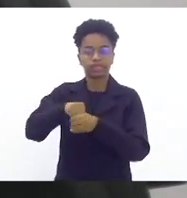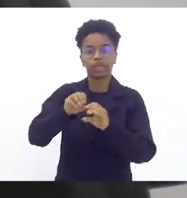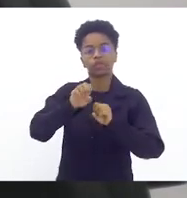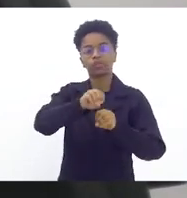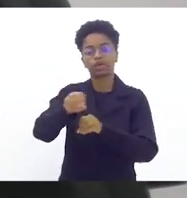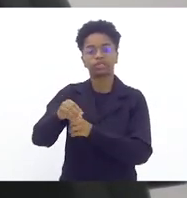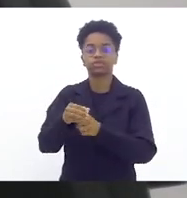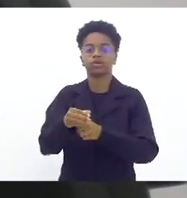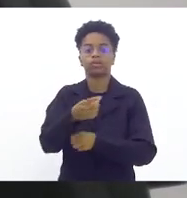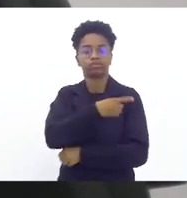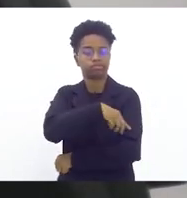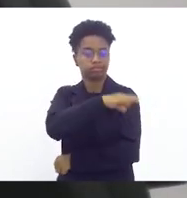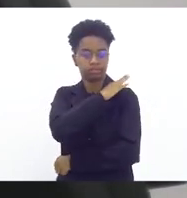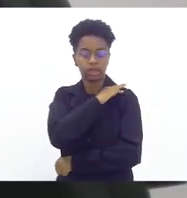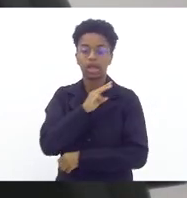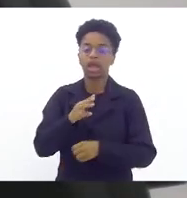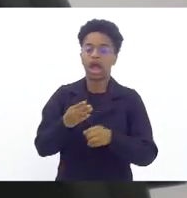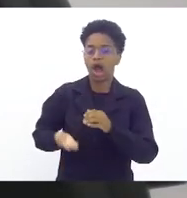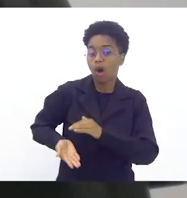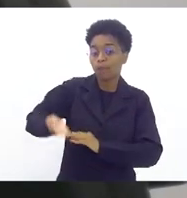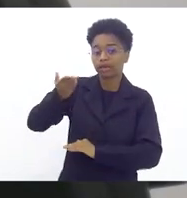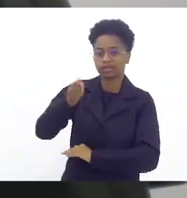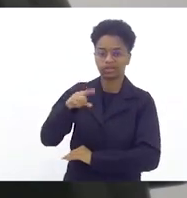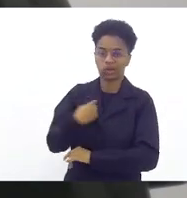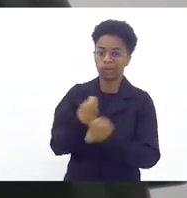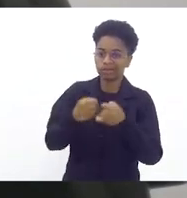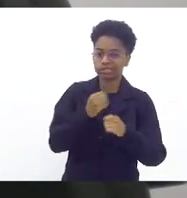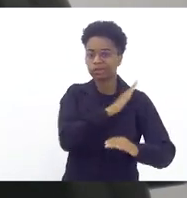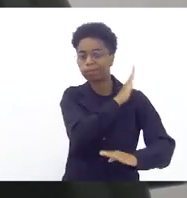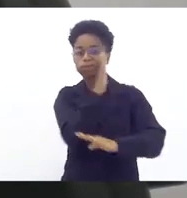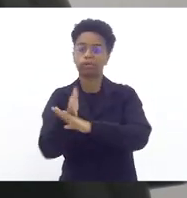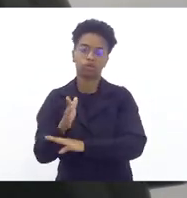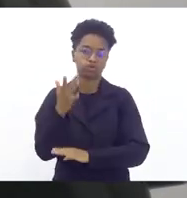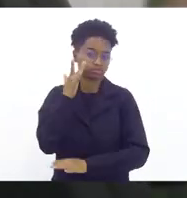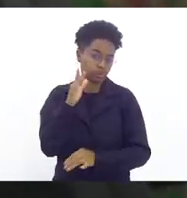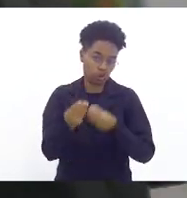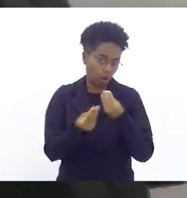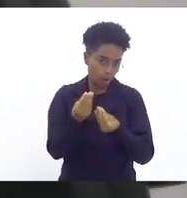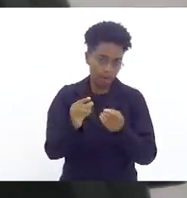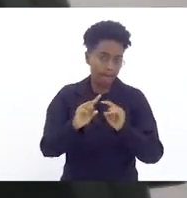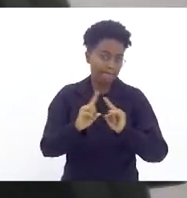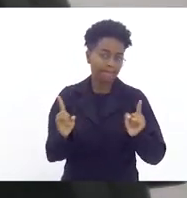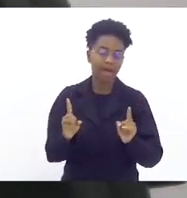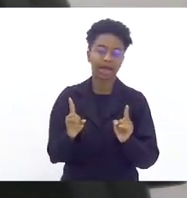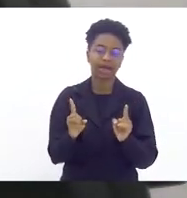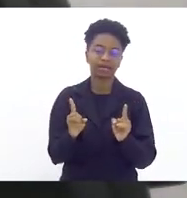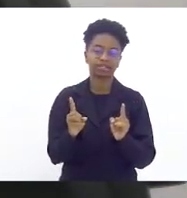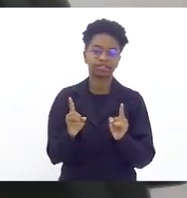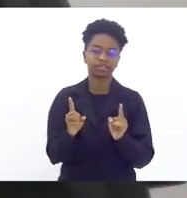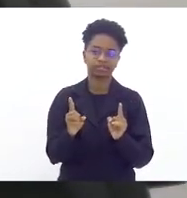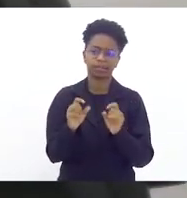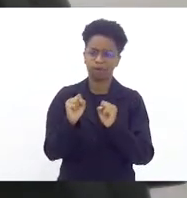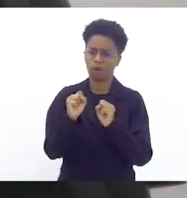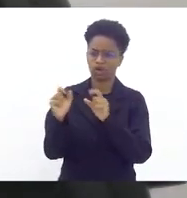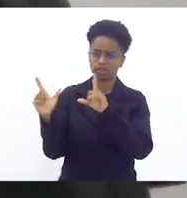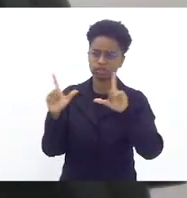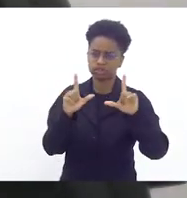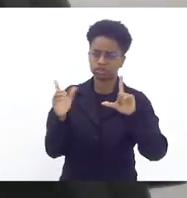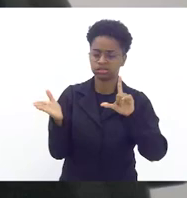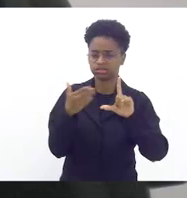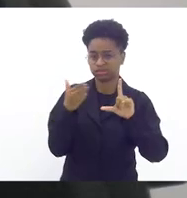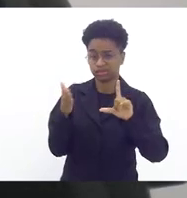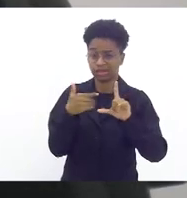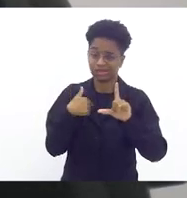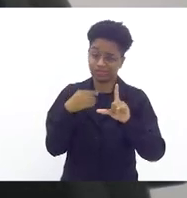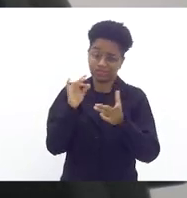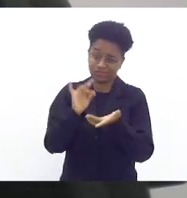aumentando e a gente precisa combater, não se sabe muito bem como, é a questão... Podem ir passando, gente, a apresentação,